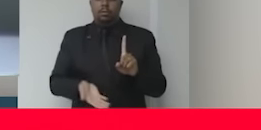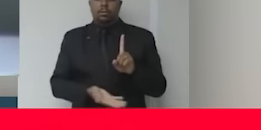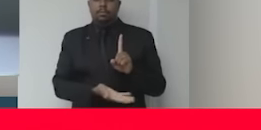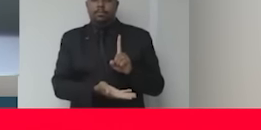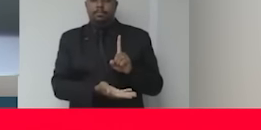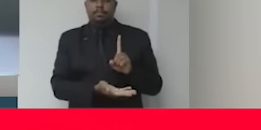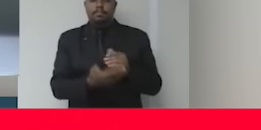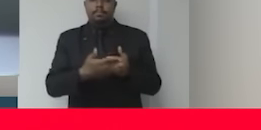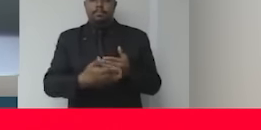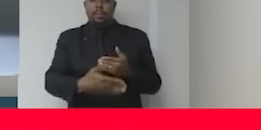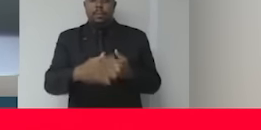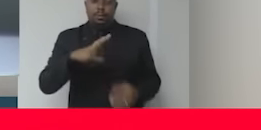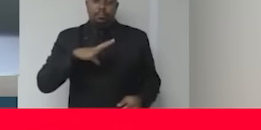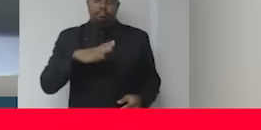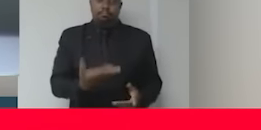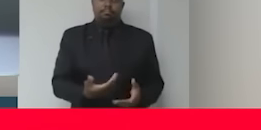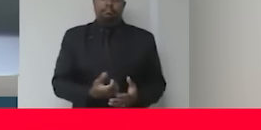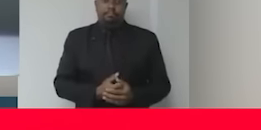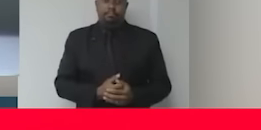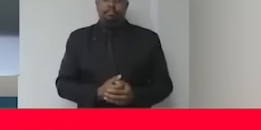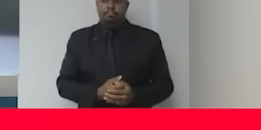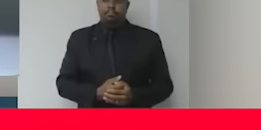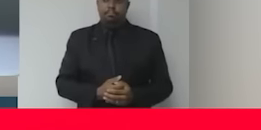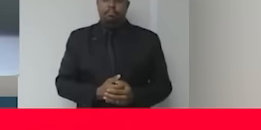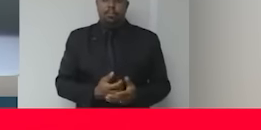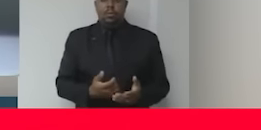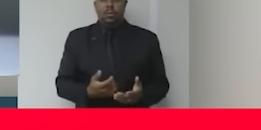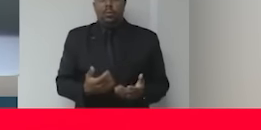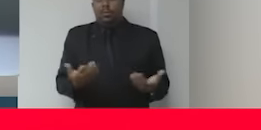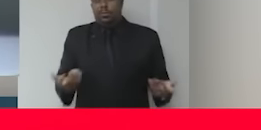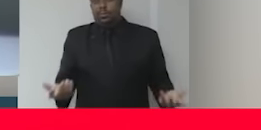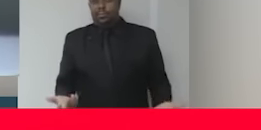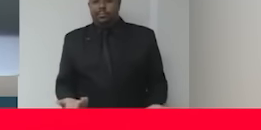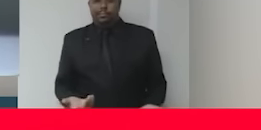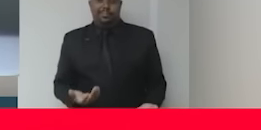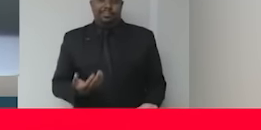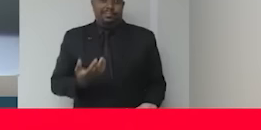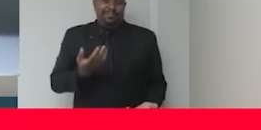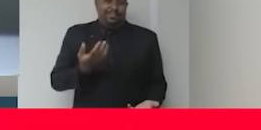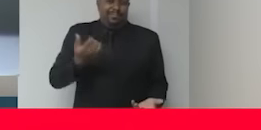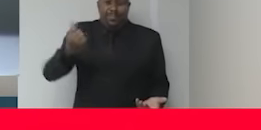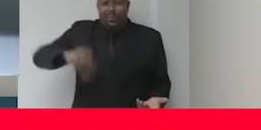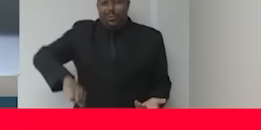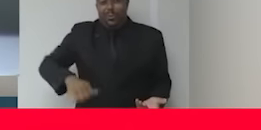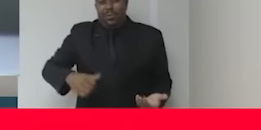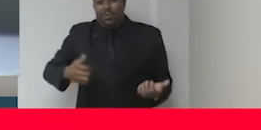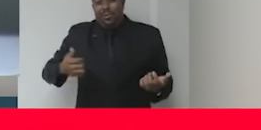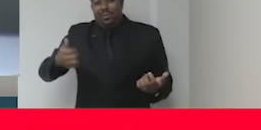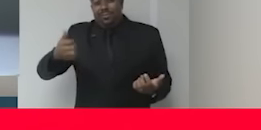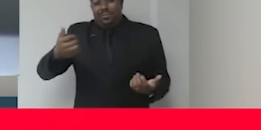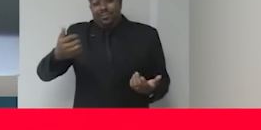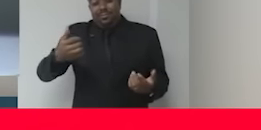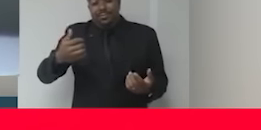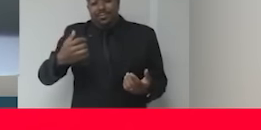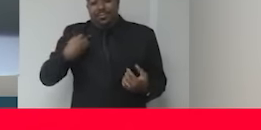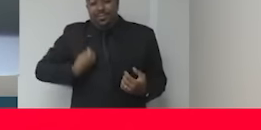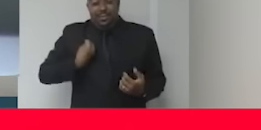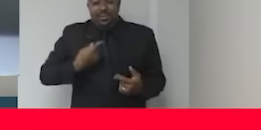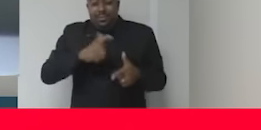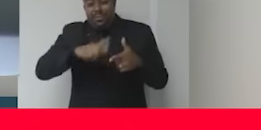corajosamente, ou terrivelmente, ou tragicamente, tem a sua vida praticamente ceifada. Para de